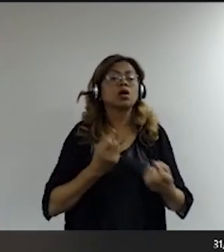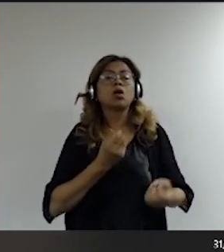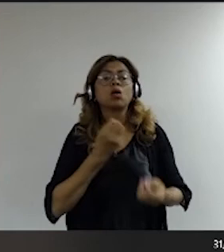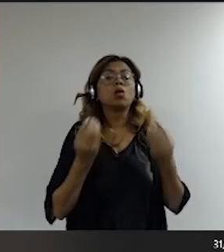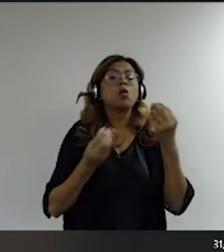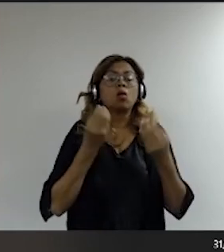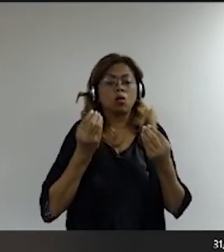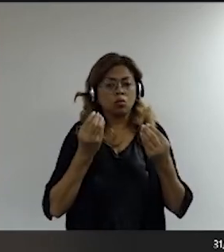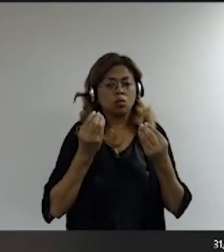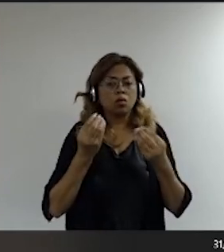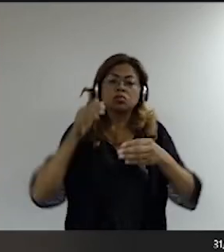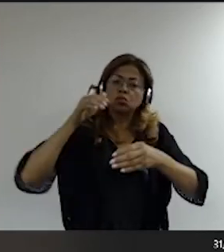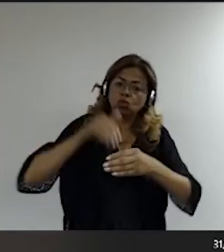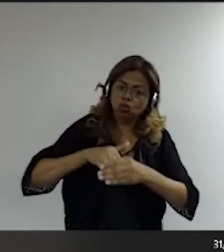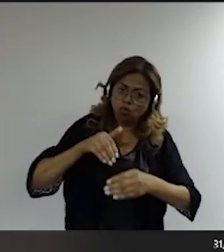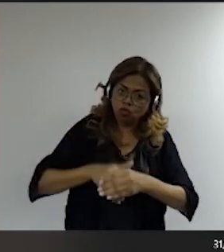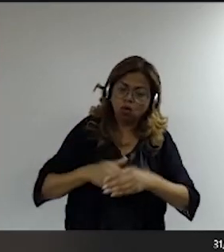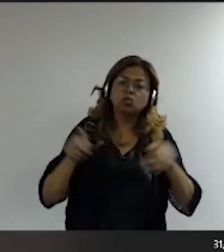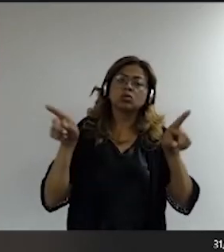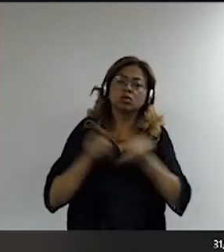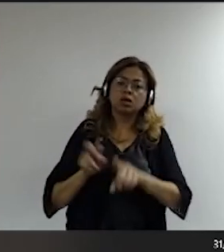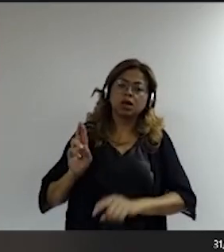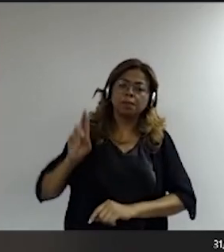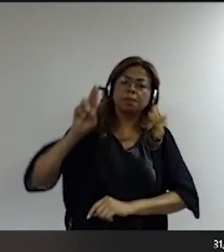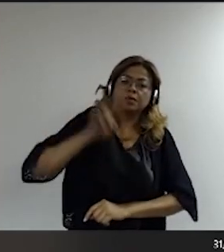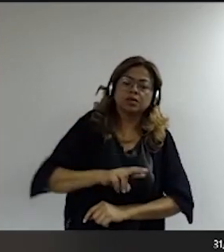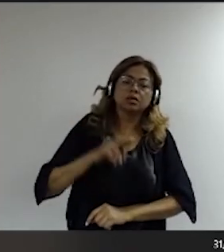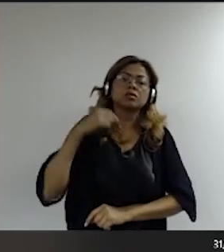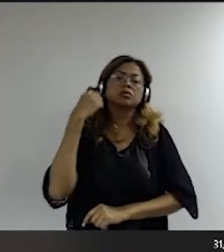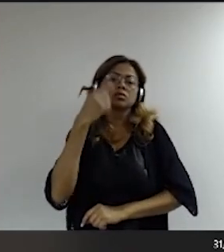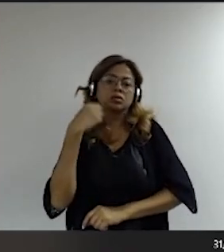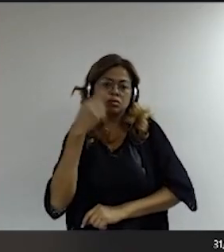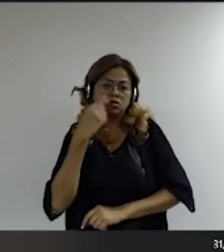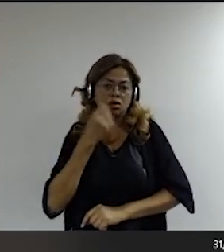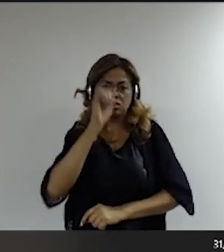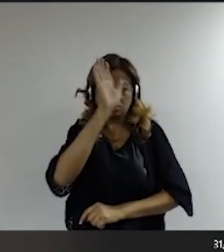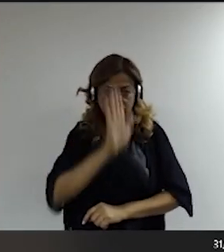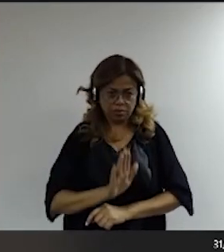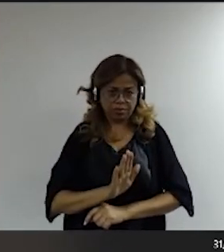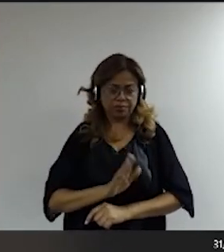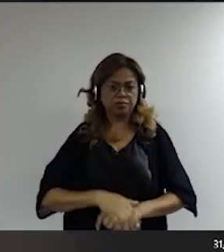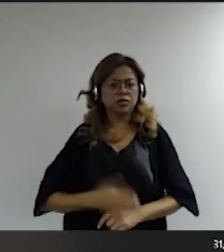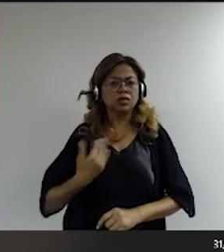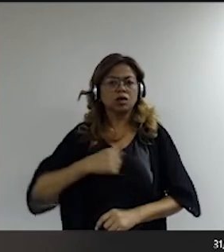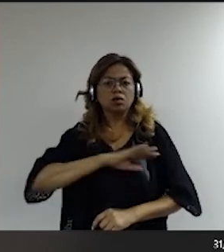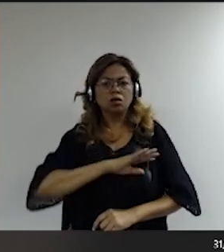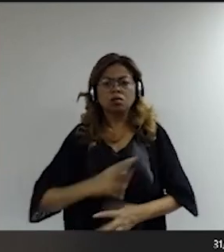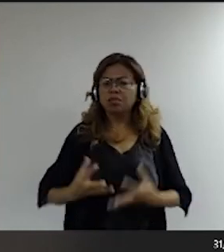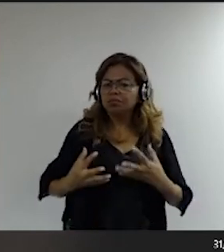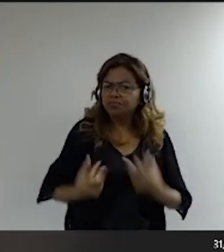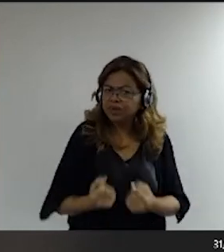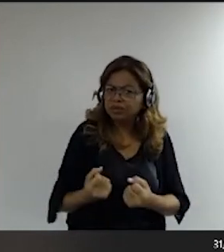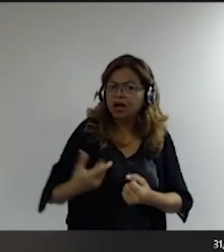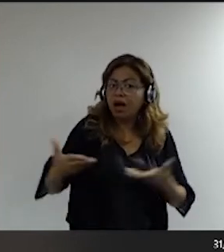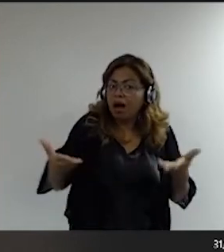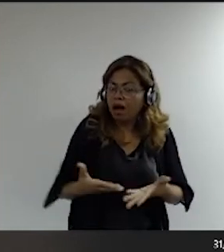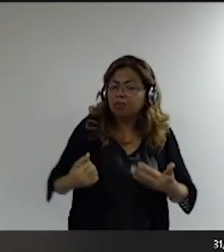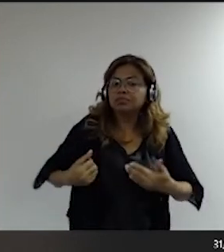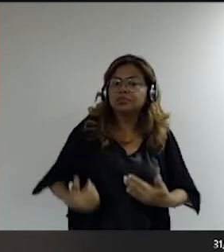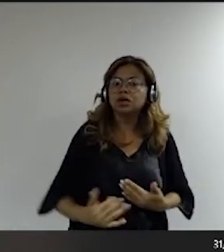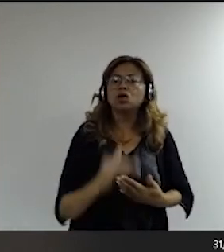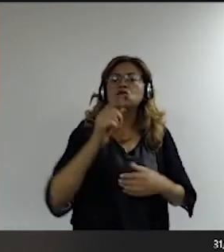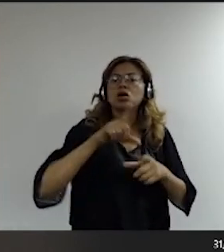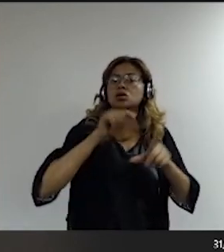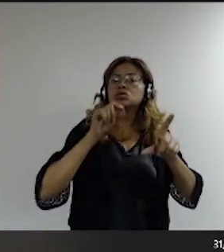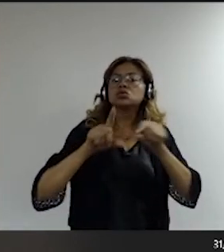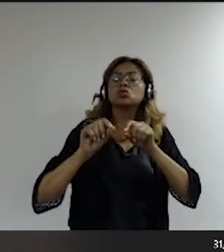através do voto e da representação da advocacia brasileira. Nós vamos ter que necessariamente